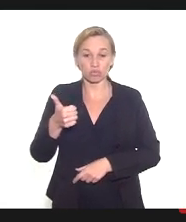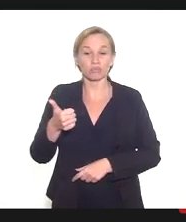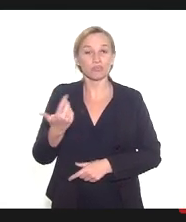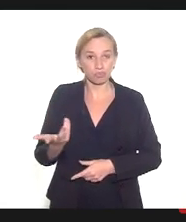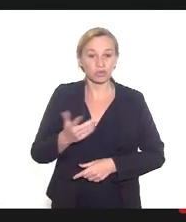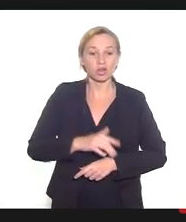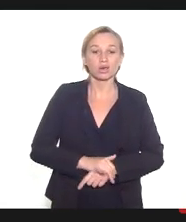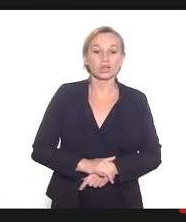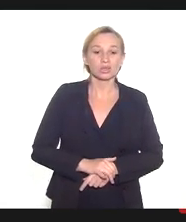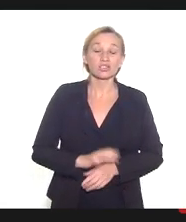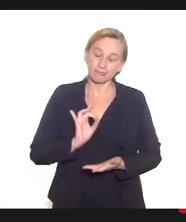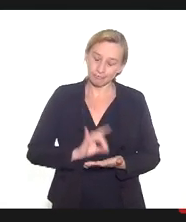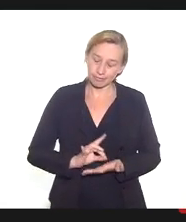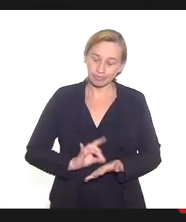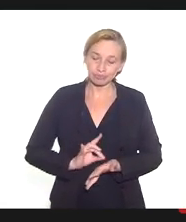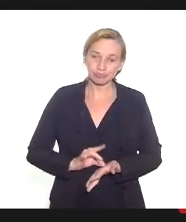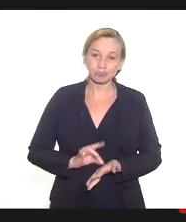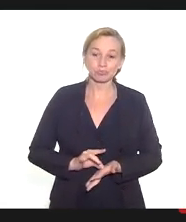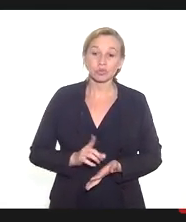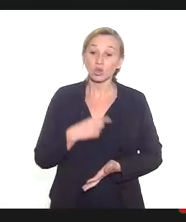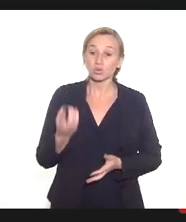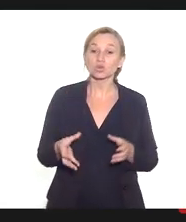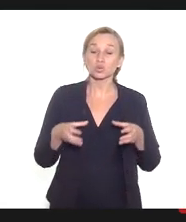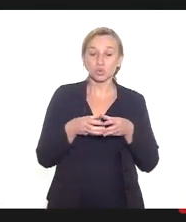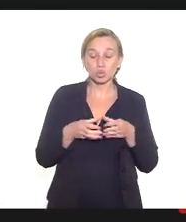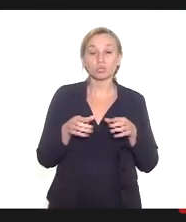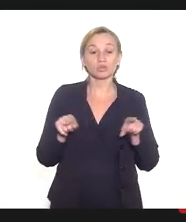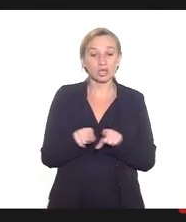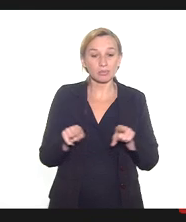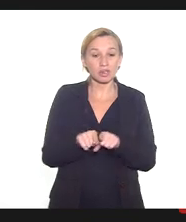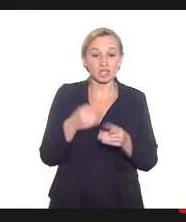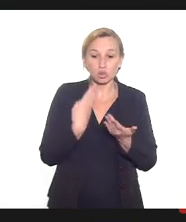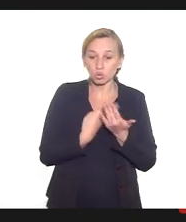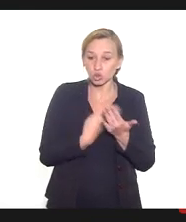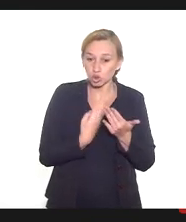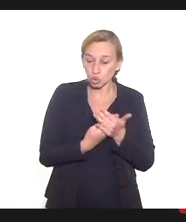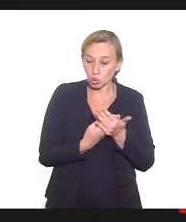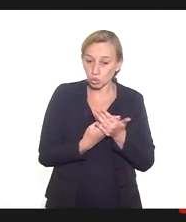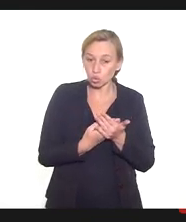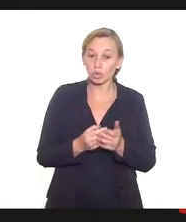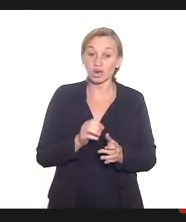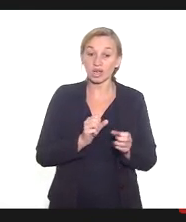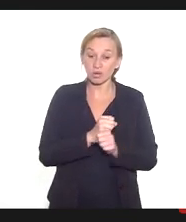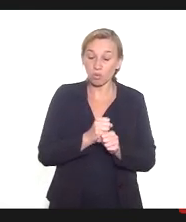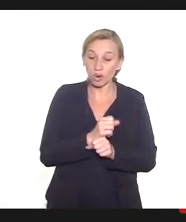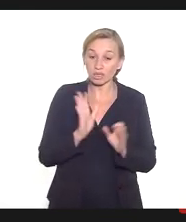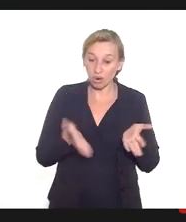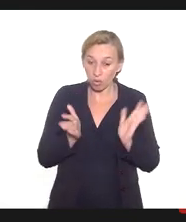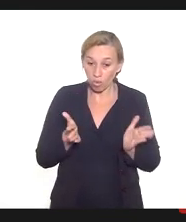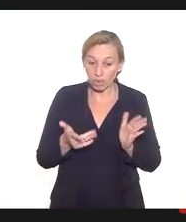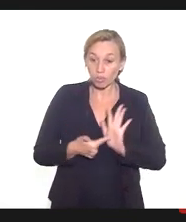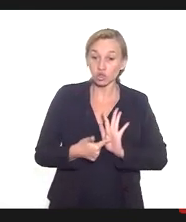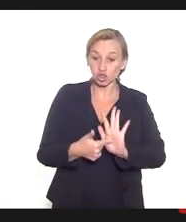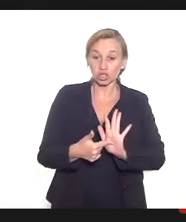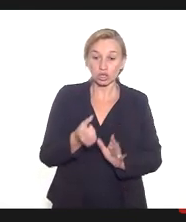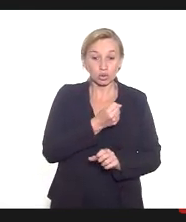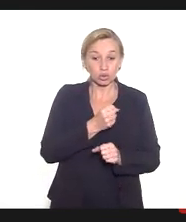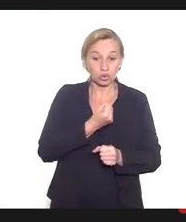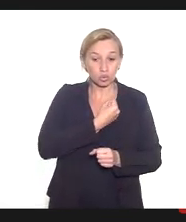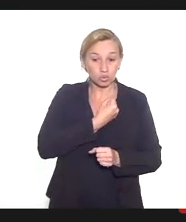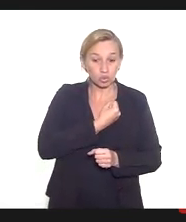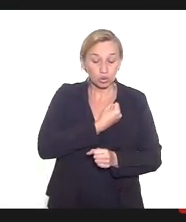isso é a pura verdade o nosso grupo também tem um estudo este ano mostrando e a uma maior